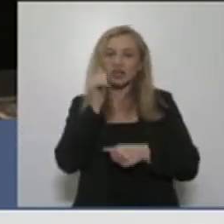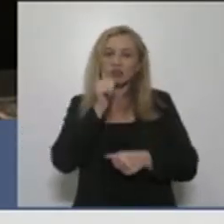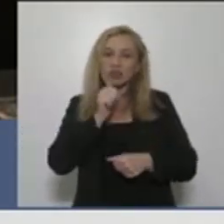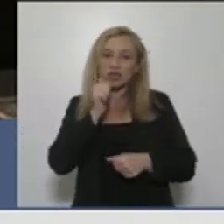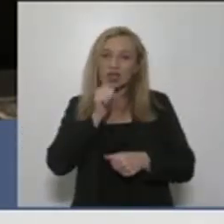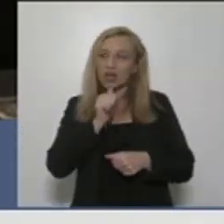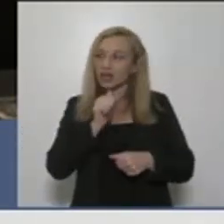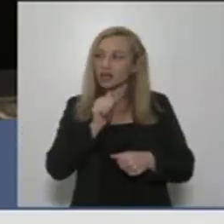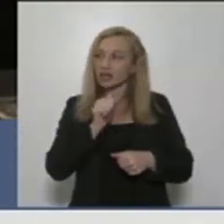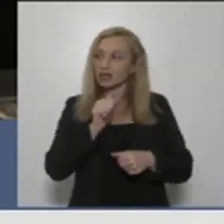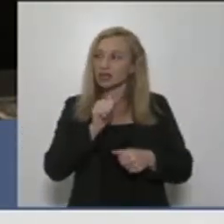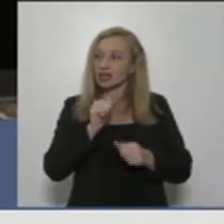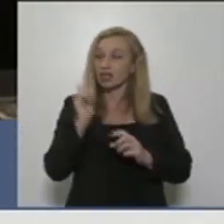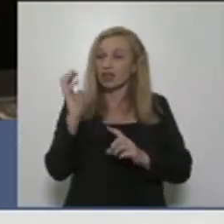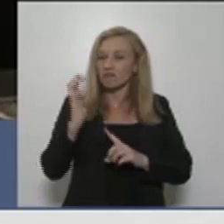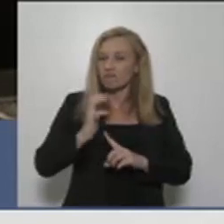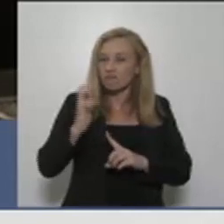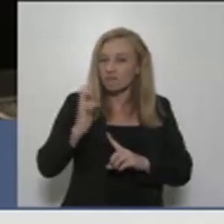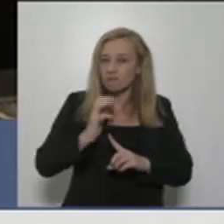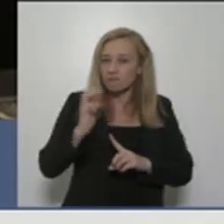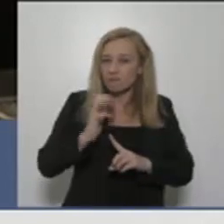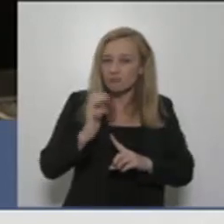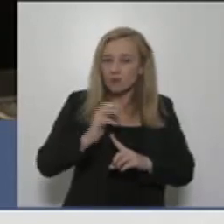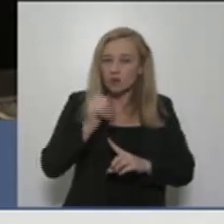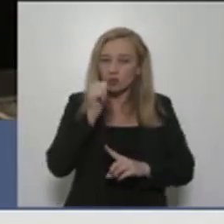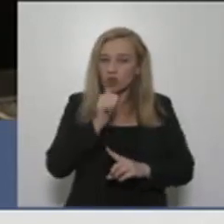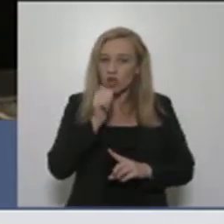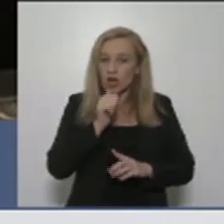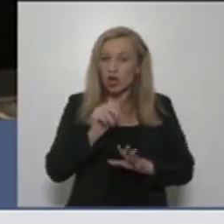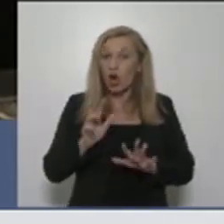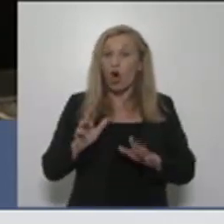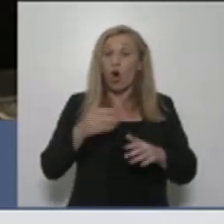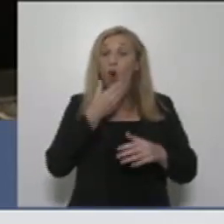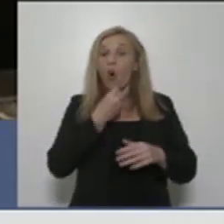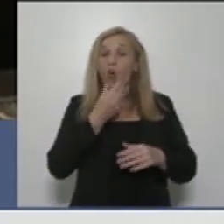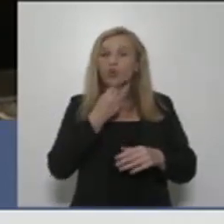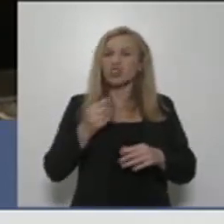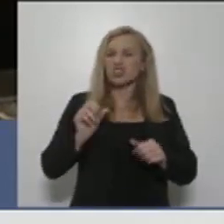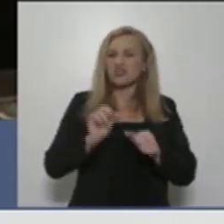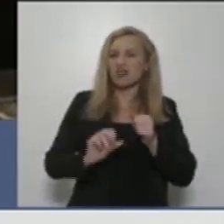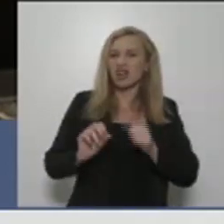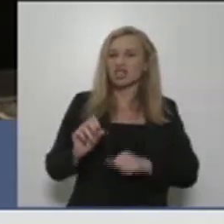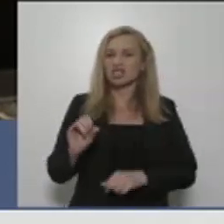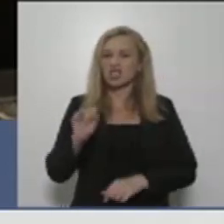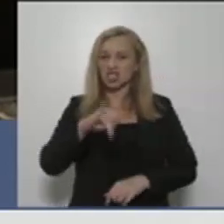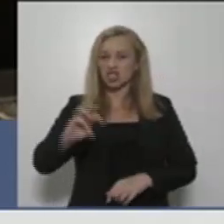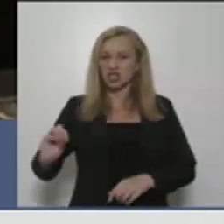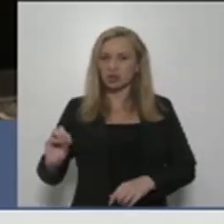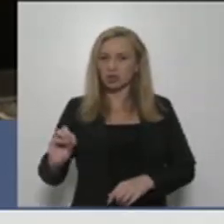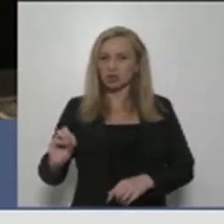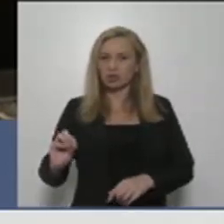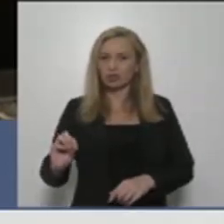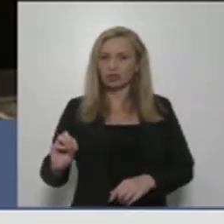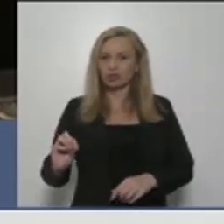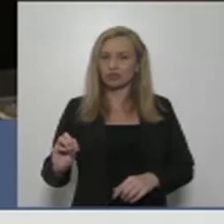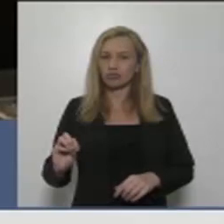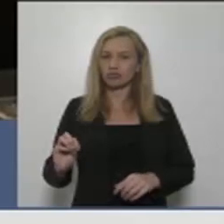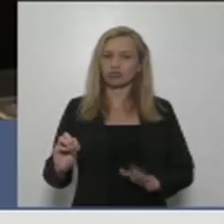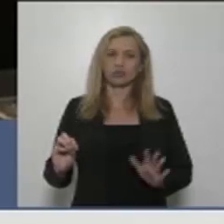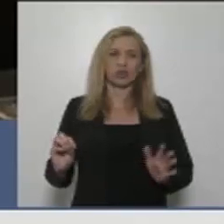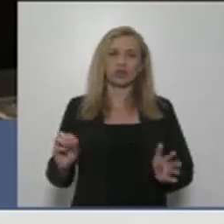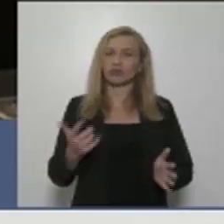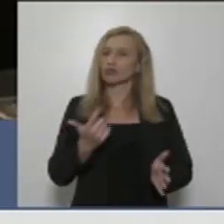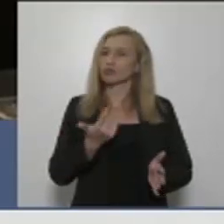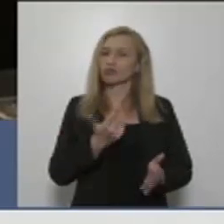mim, são homens que estão em plena virilidade, em plena condição sexual.